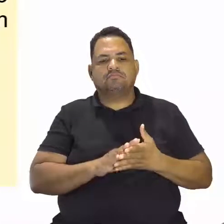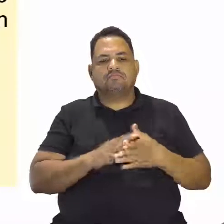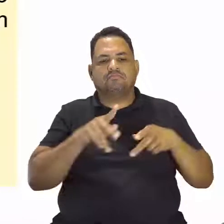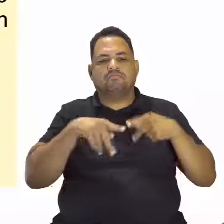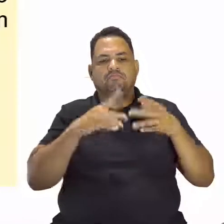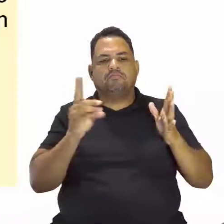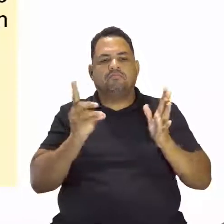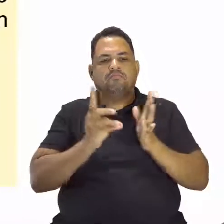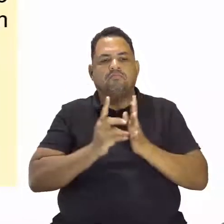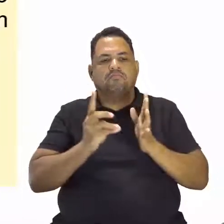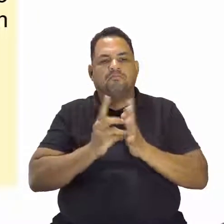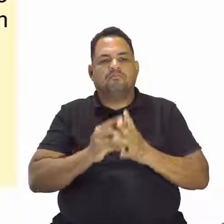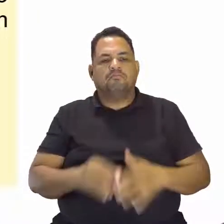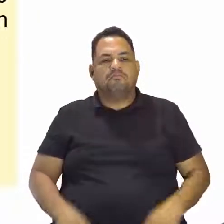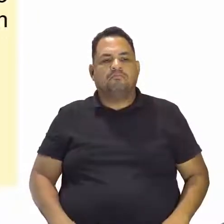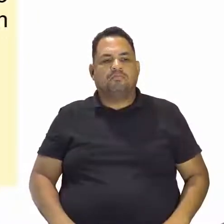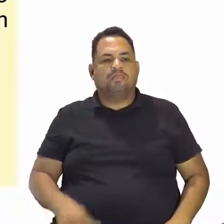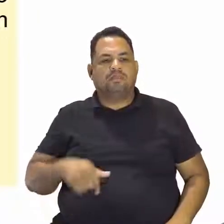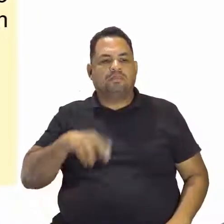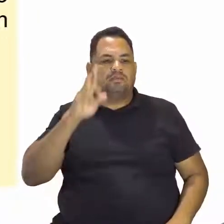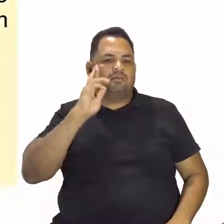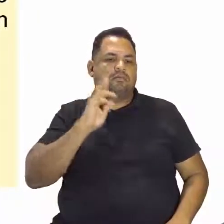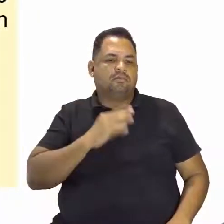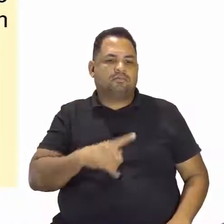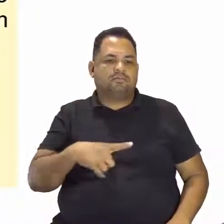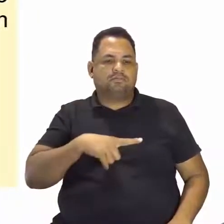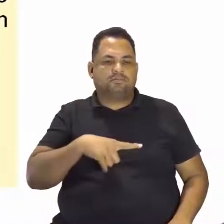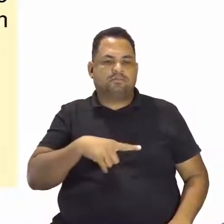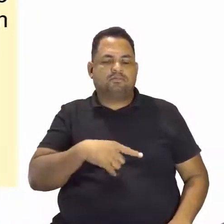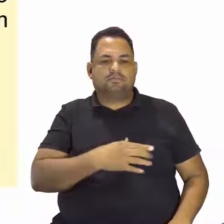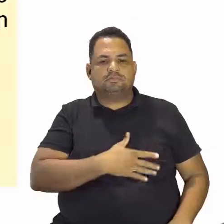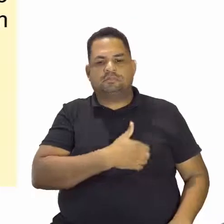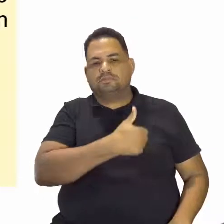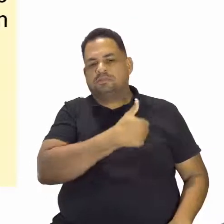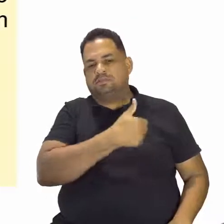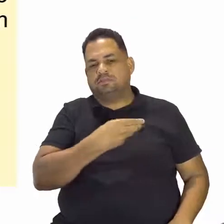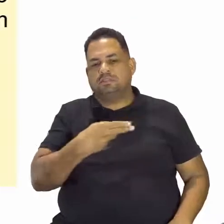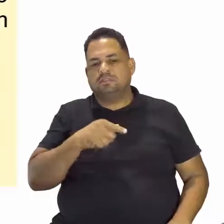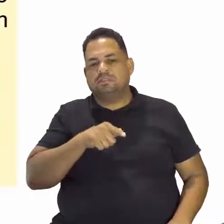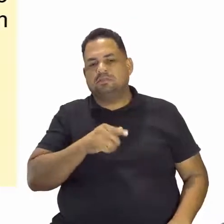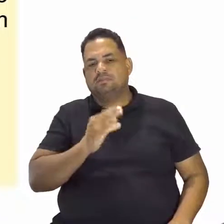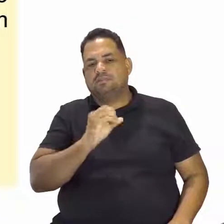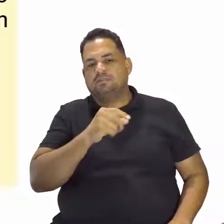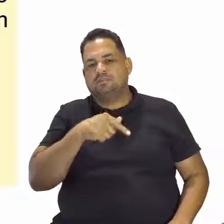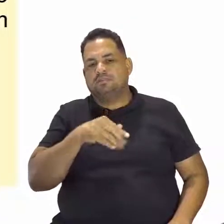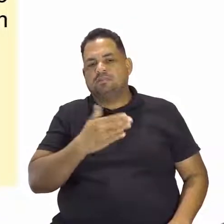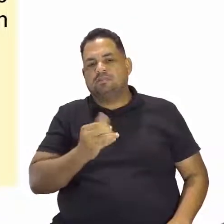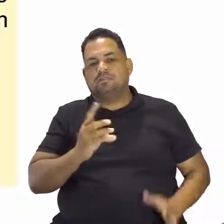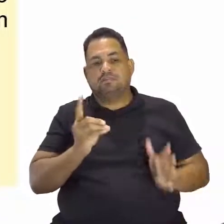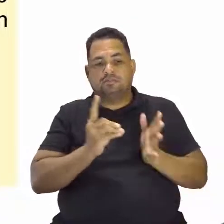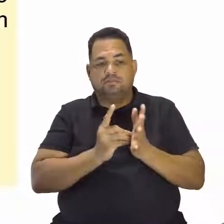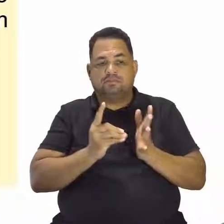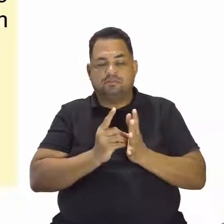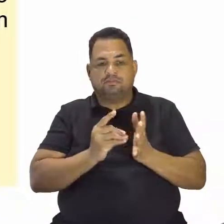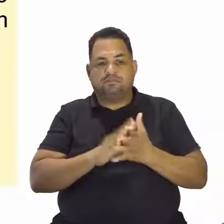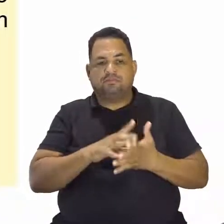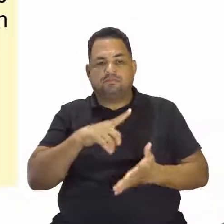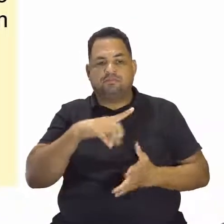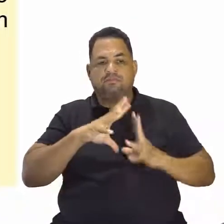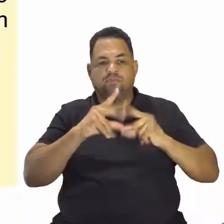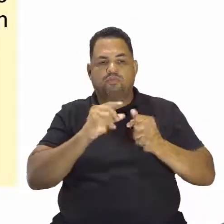indígenas. Então, em Rondônia vivem 13.076 indígenas, do total